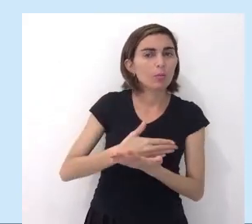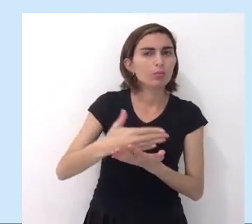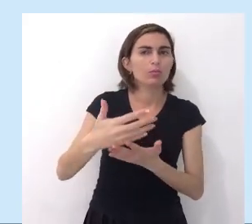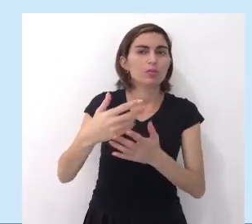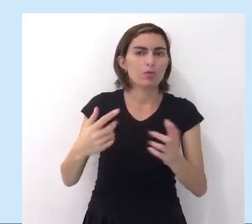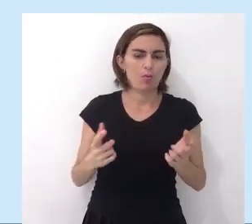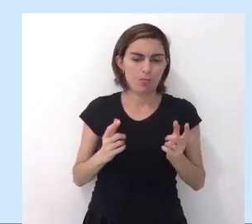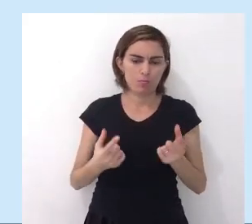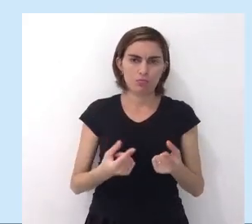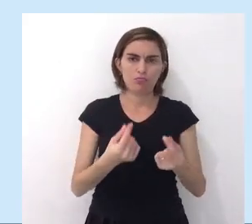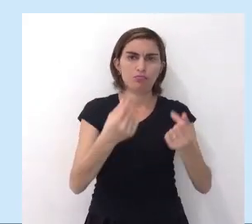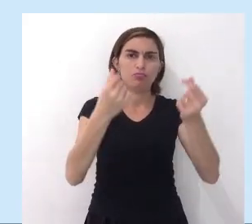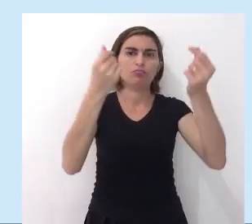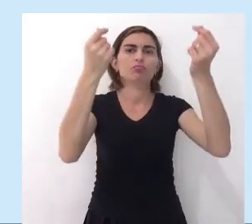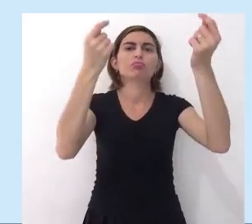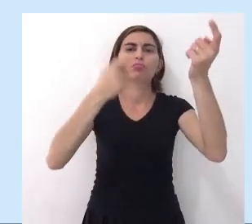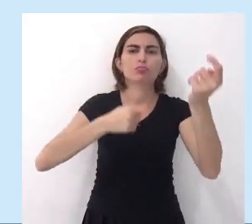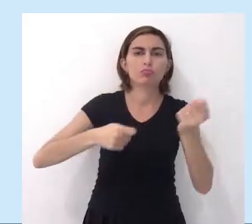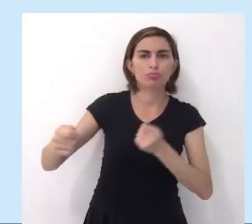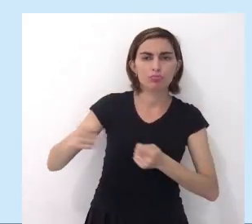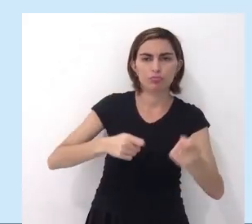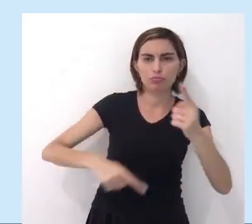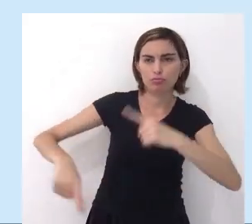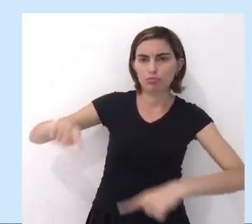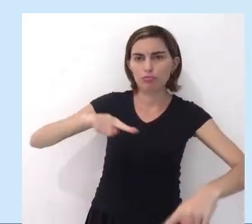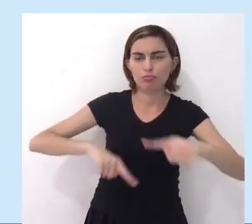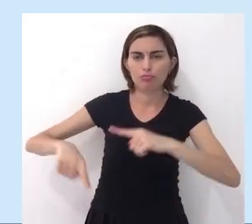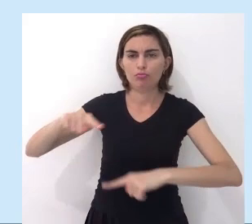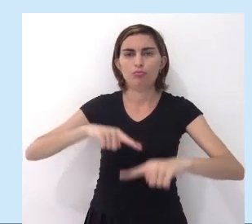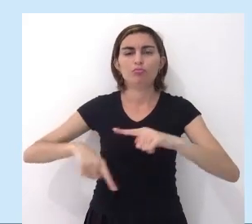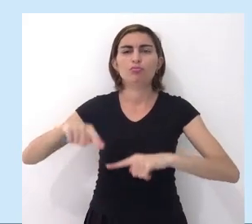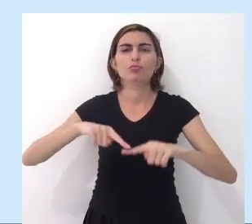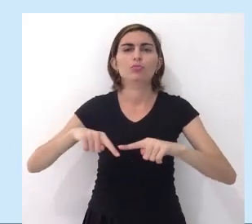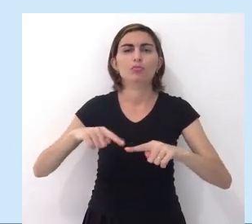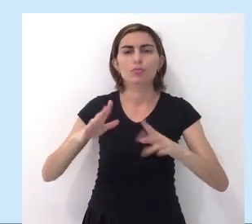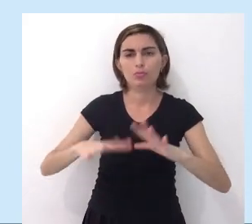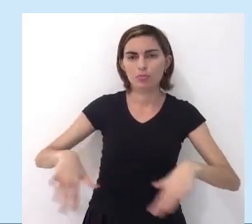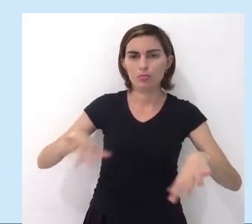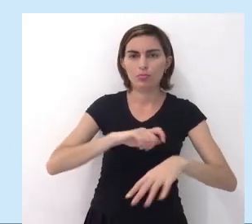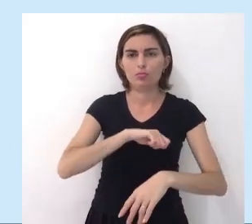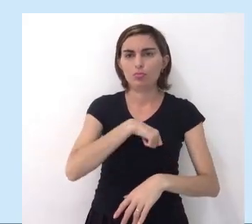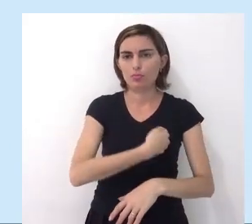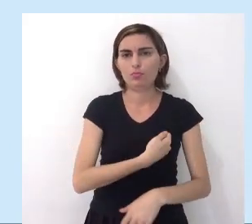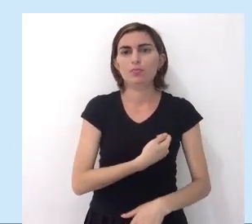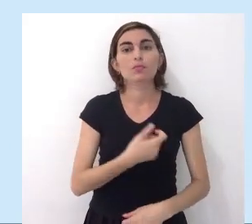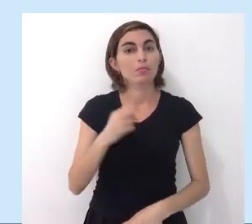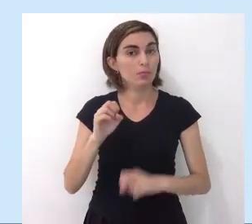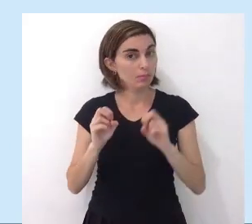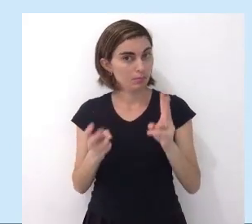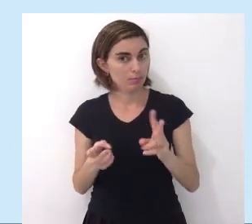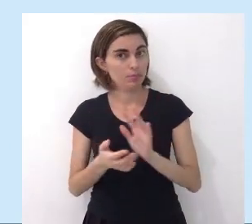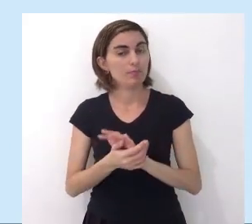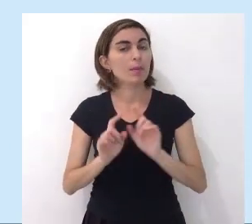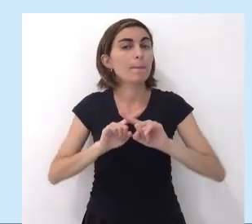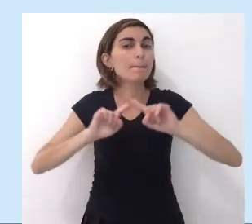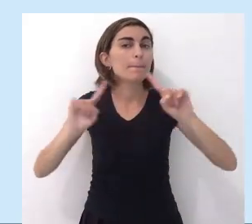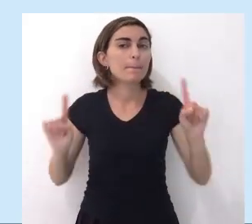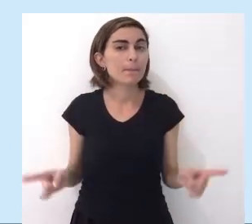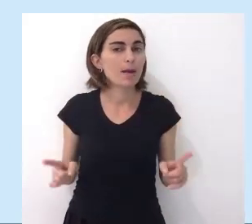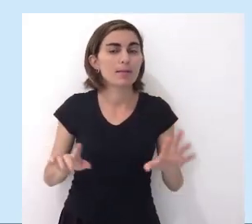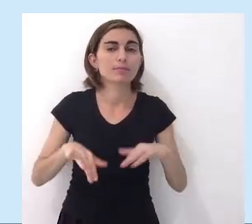para um enriquecimento, tá? Para um controle maior, para um monopólio dos espanhóis, ok?